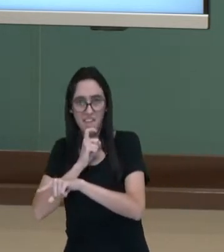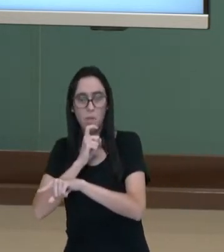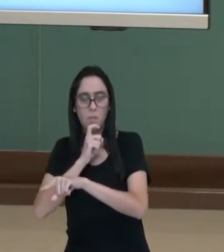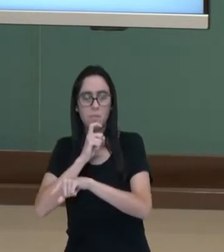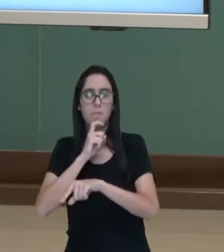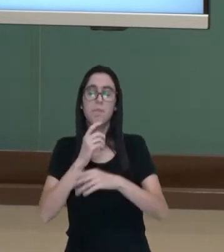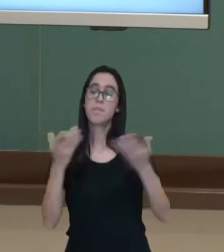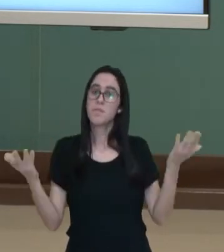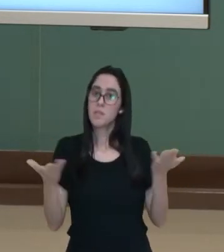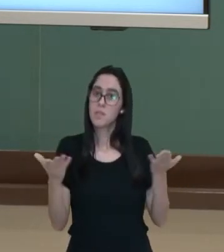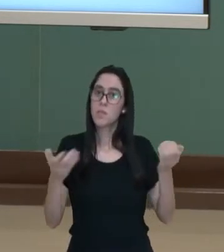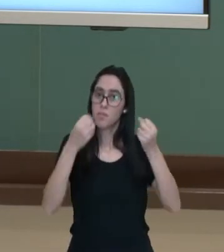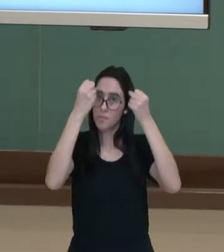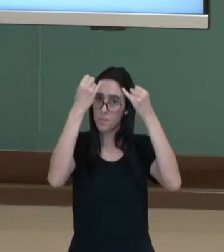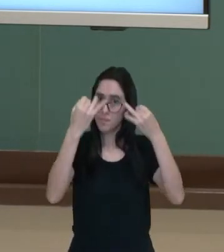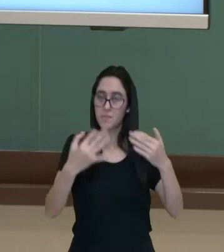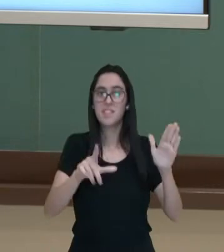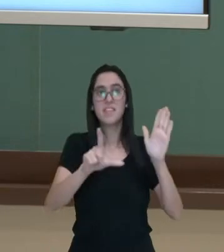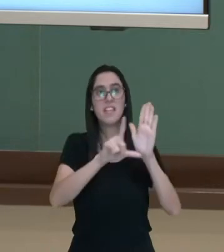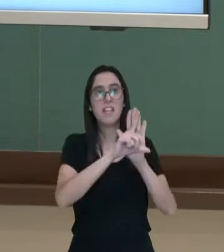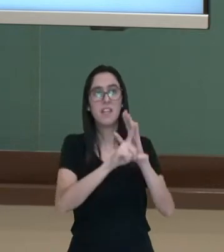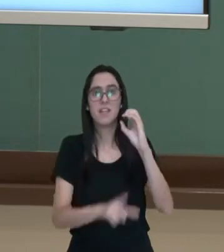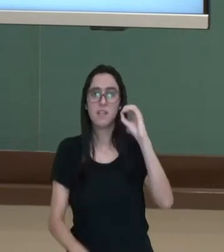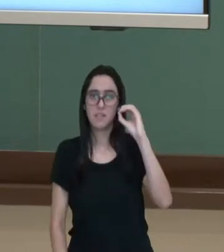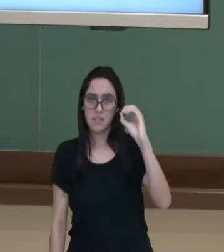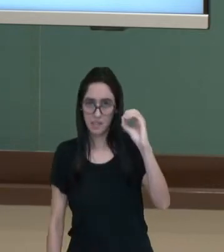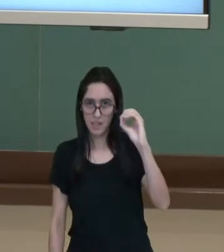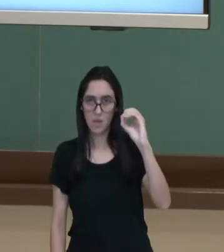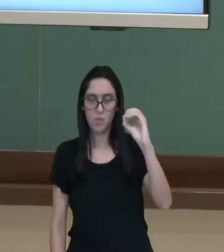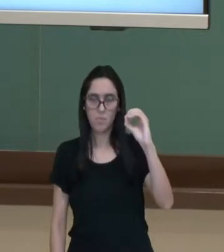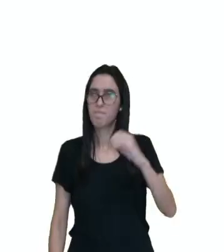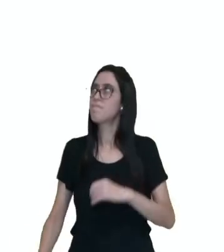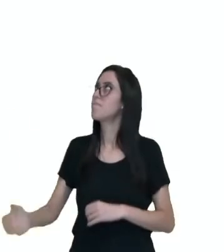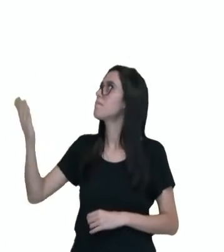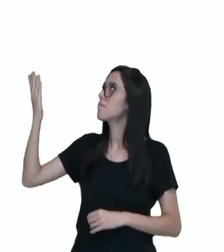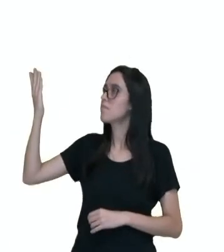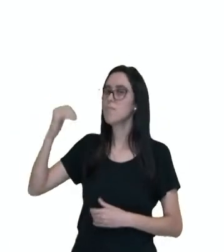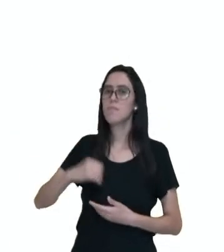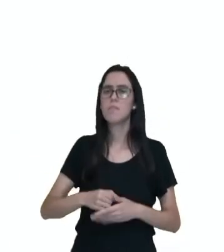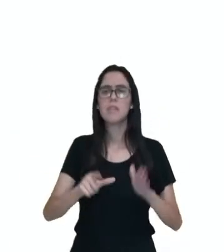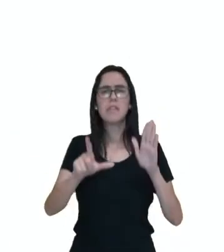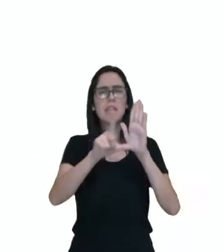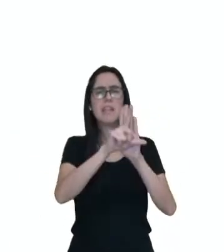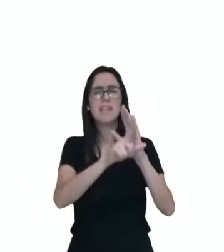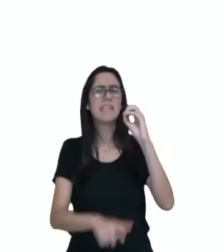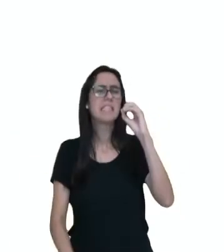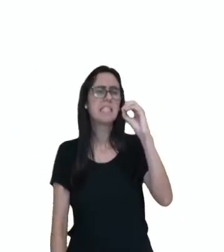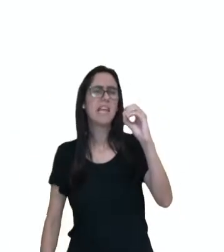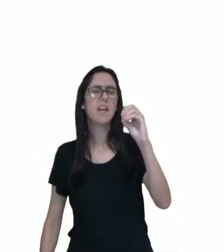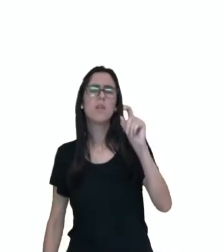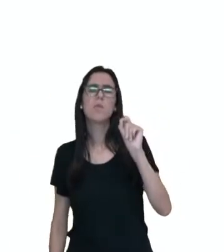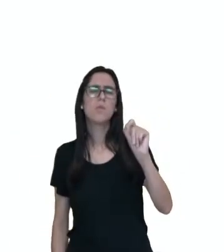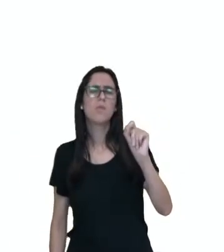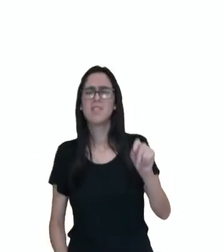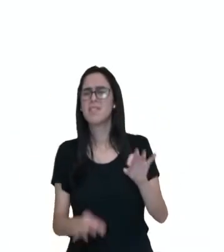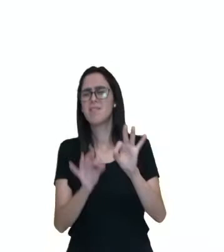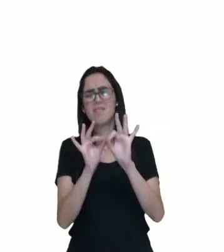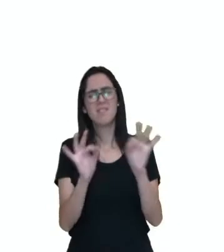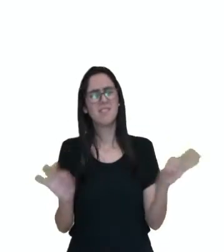podemos falar da lei zero, a lei zero da termodinâmica. Só que essa lei zero, pessoal, ela é tão